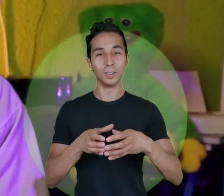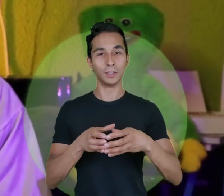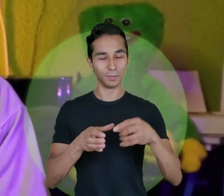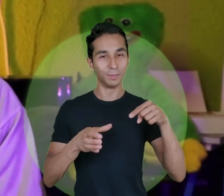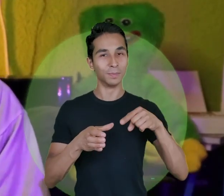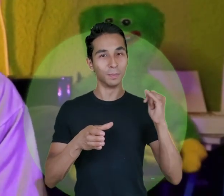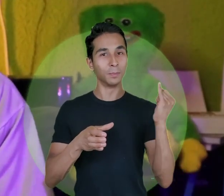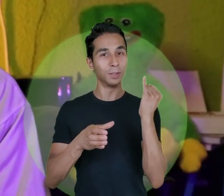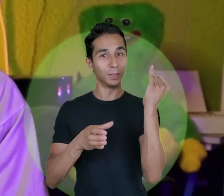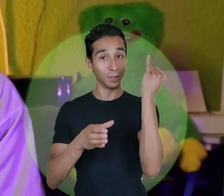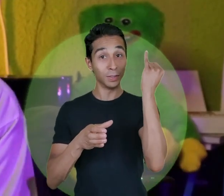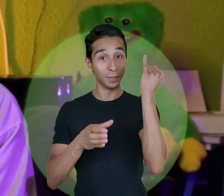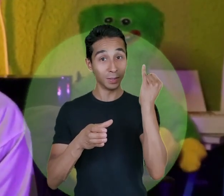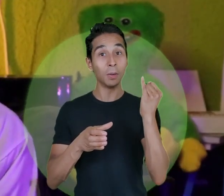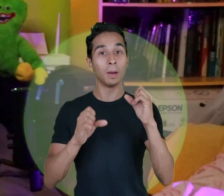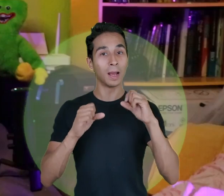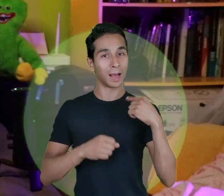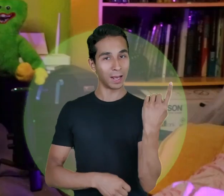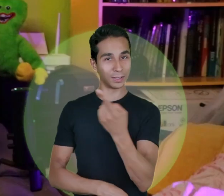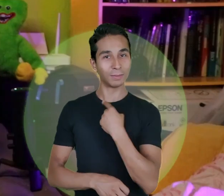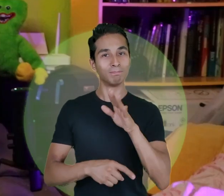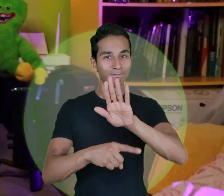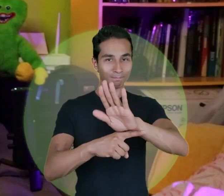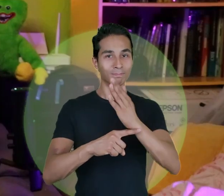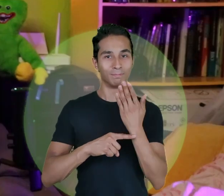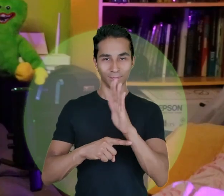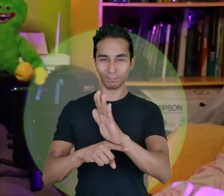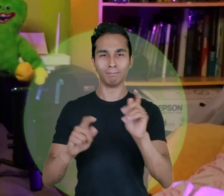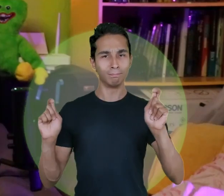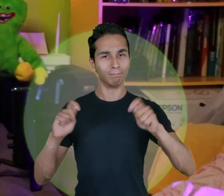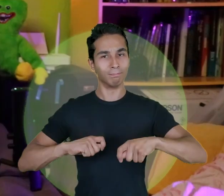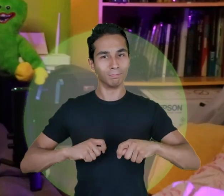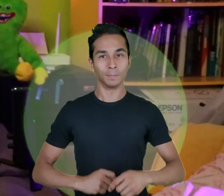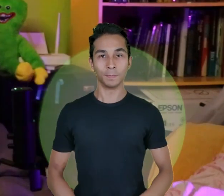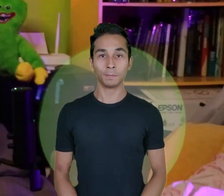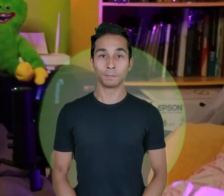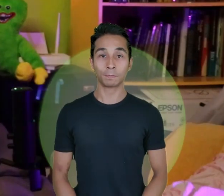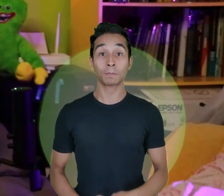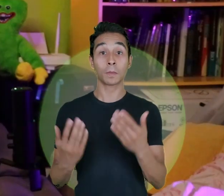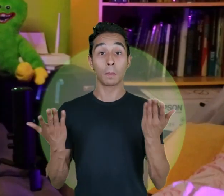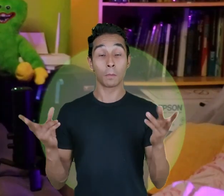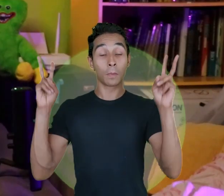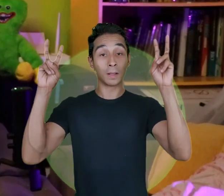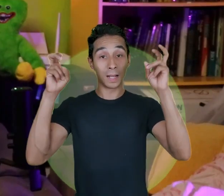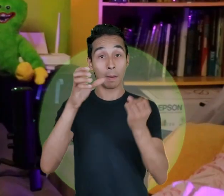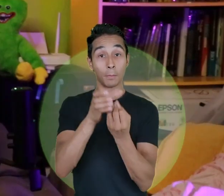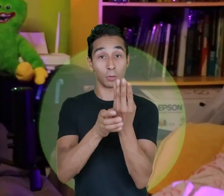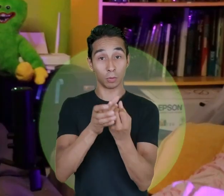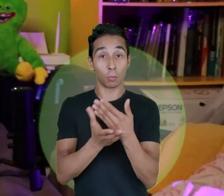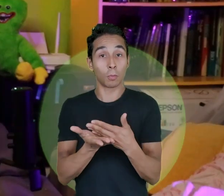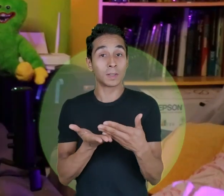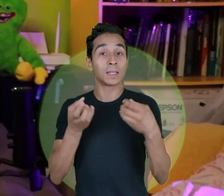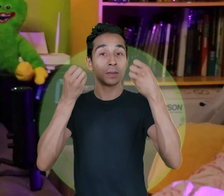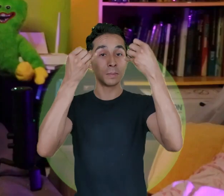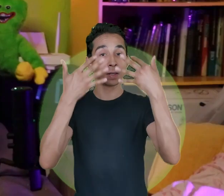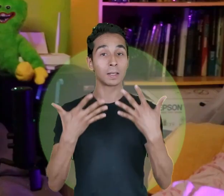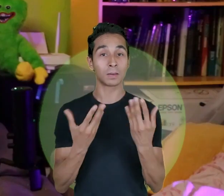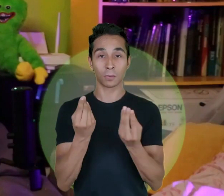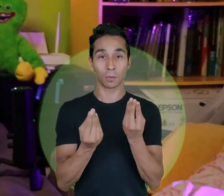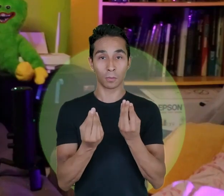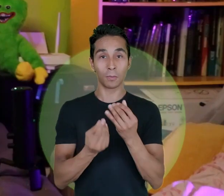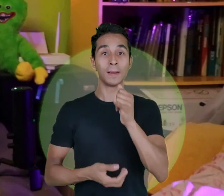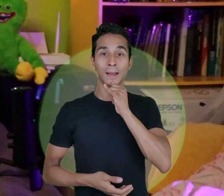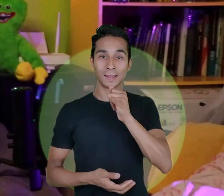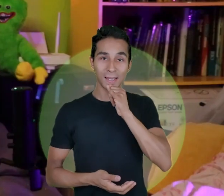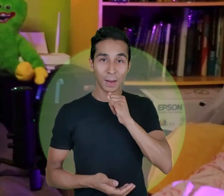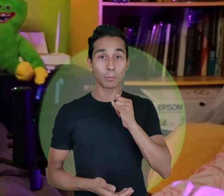ajudar de fato e de forma concreta ali. Bom, acho que para começar a falar de produção, acho que a gente só pode começar do nosso próprio caso,